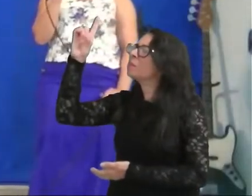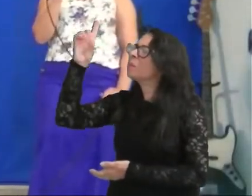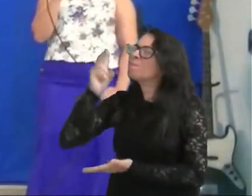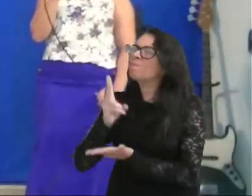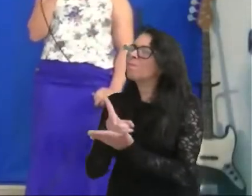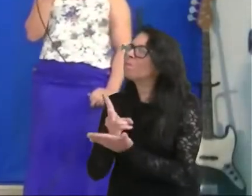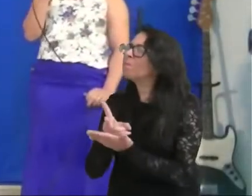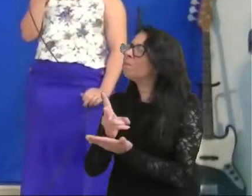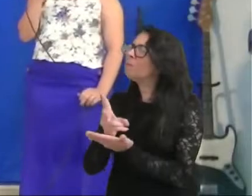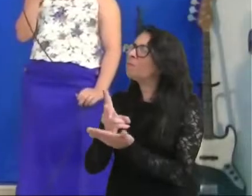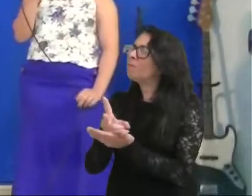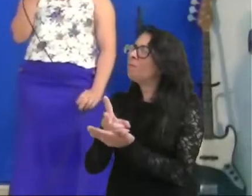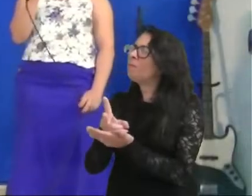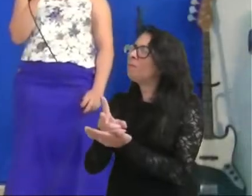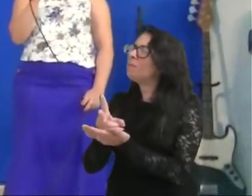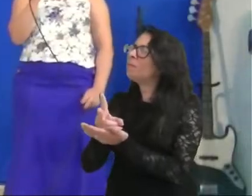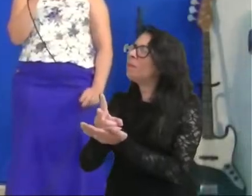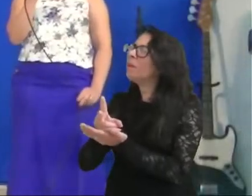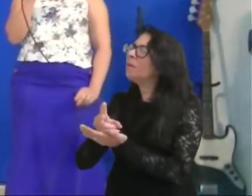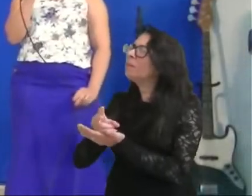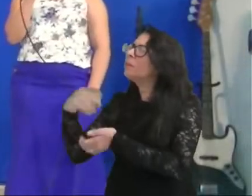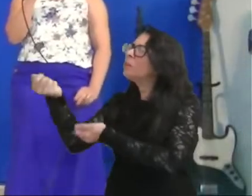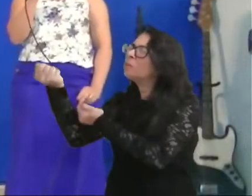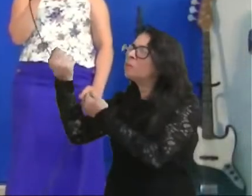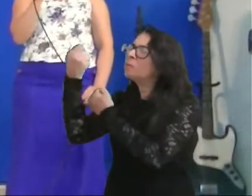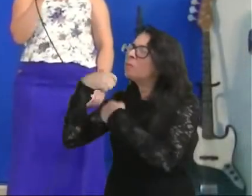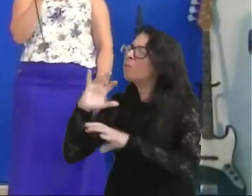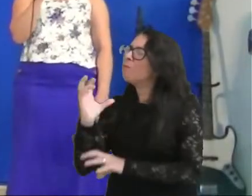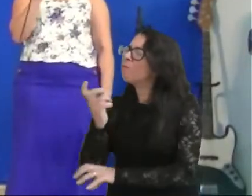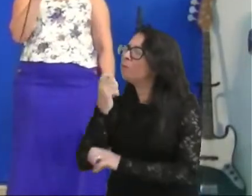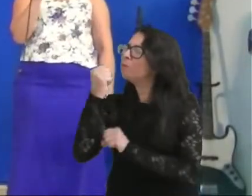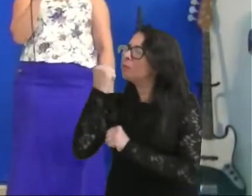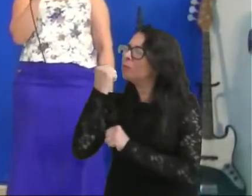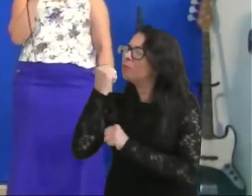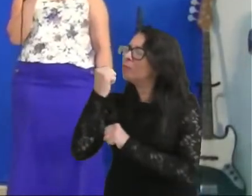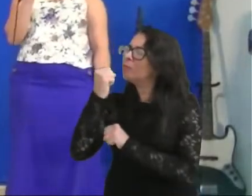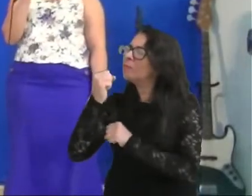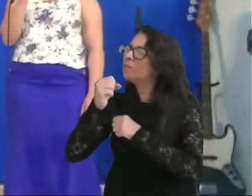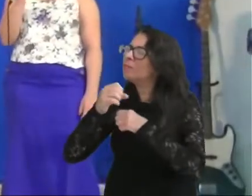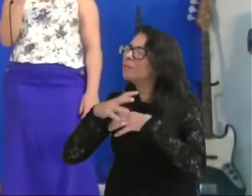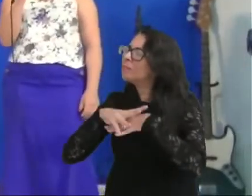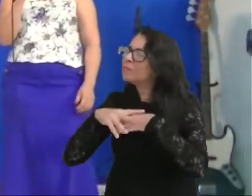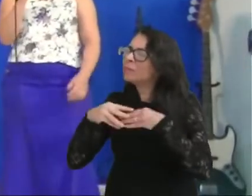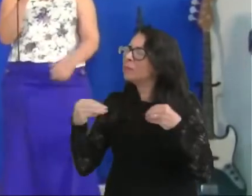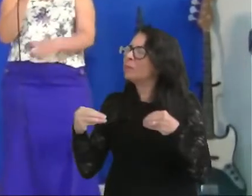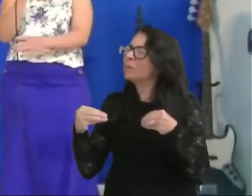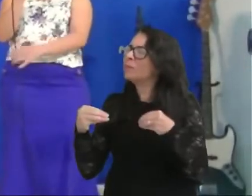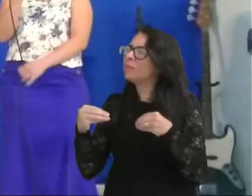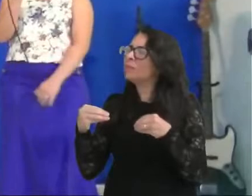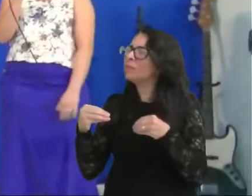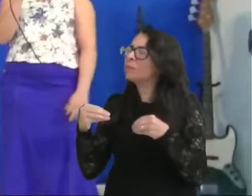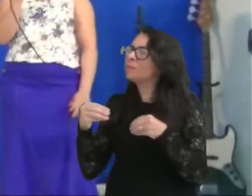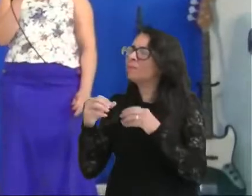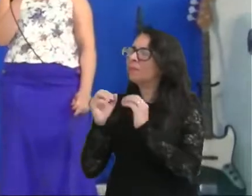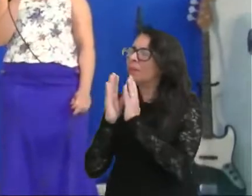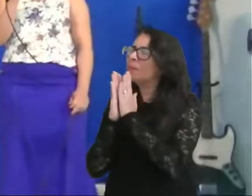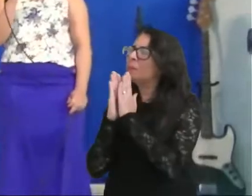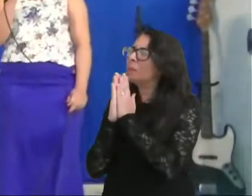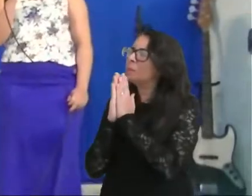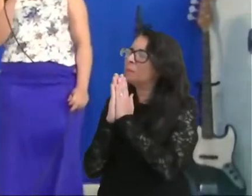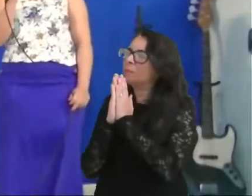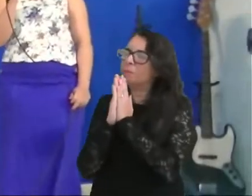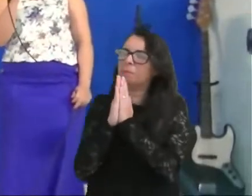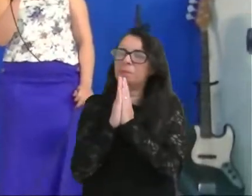Deus, no nome do Teu Filho amado Jesus, para todo sempre. Amém. Vamos louvar o nosso